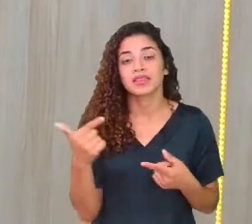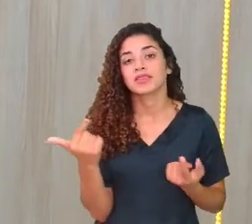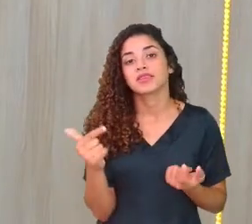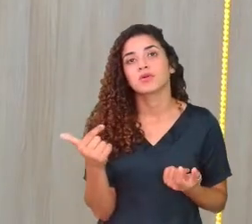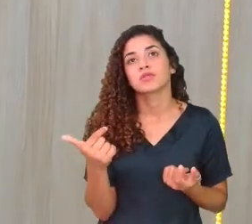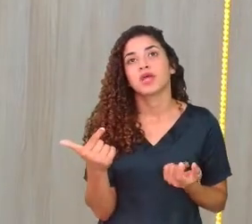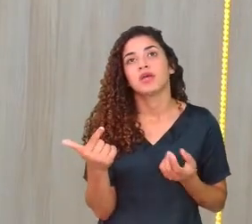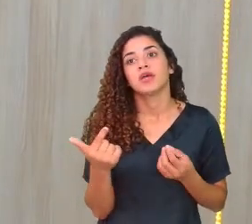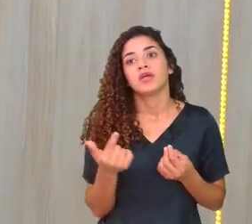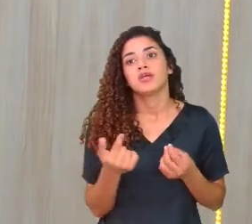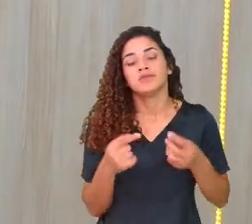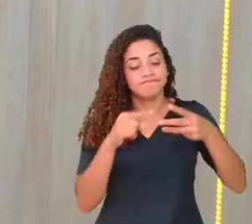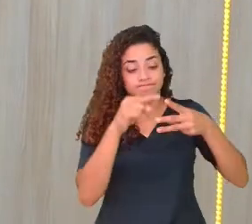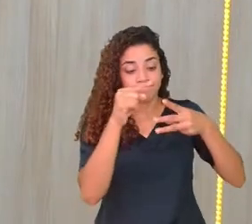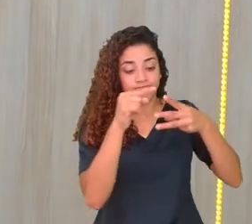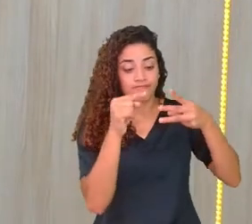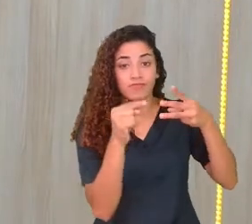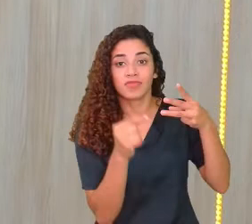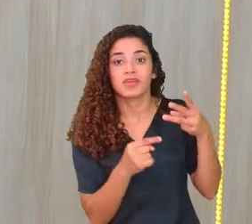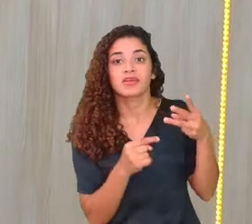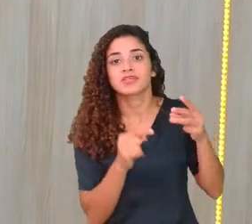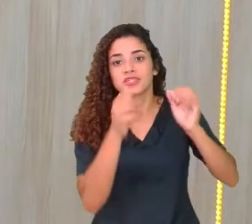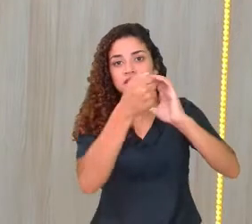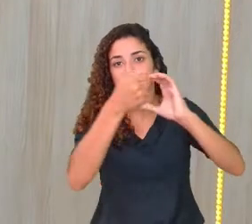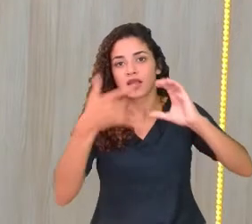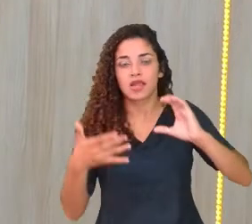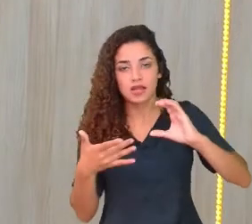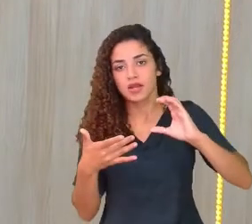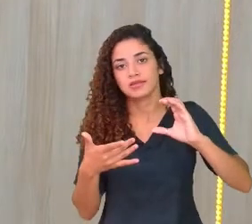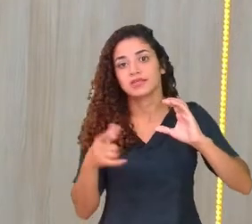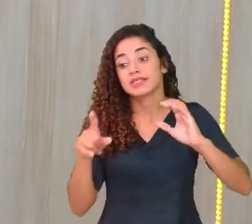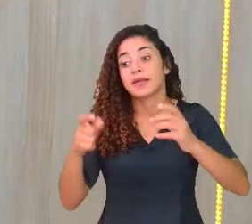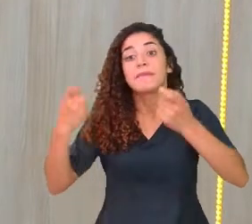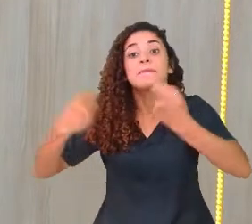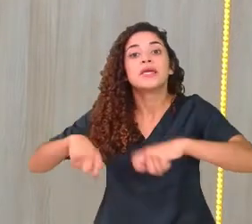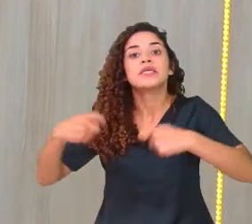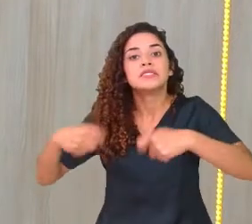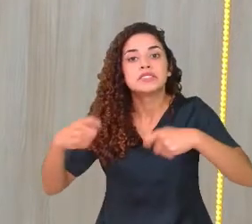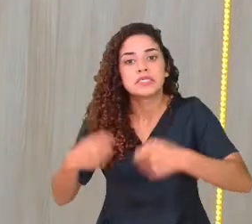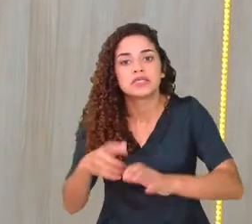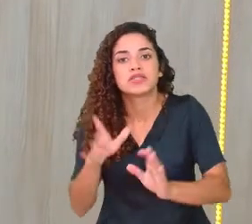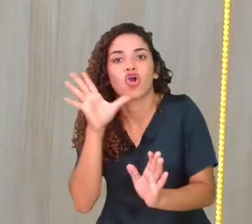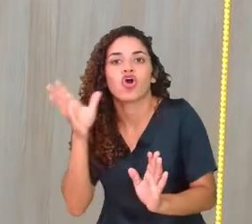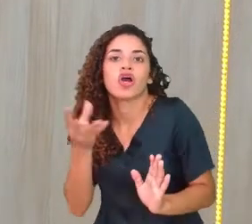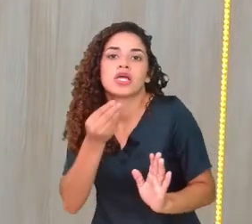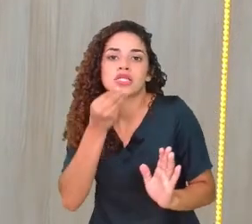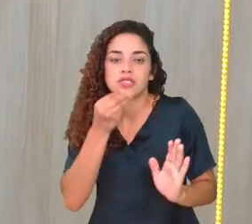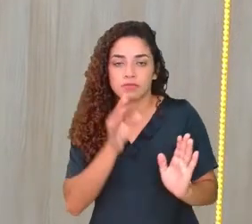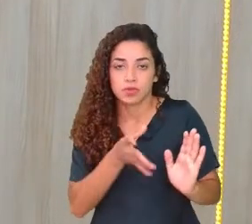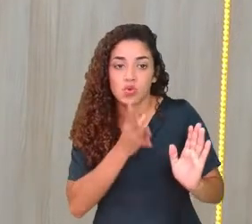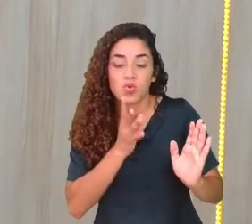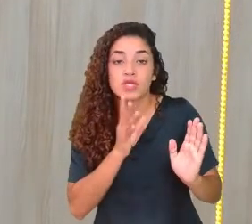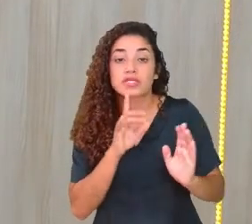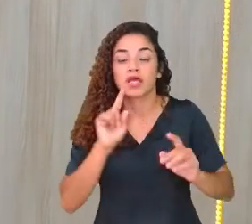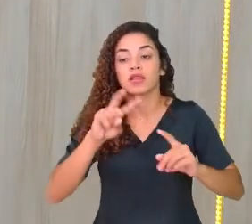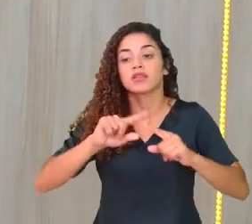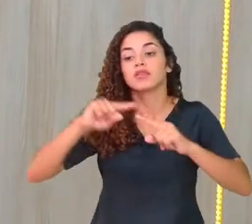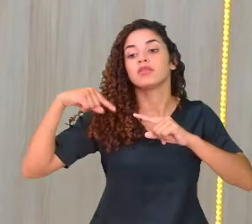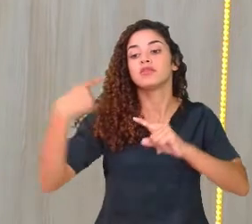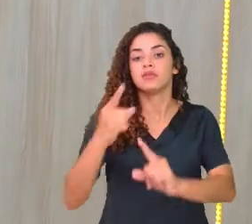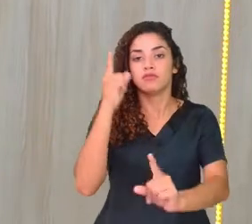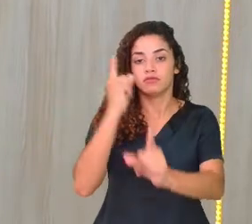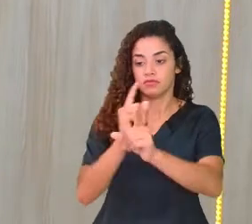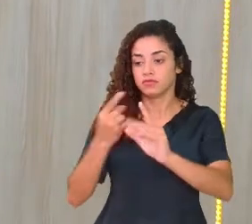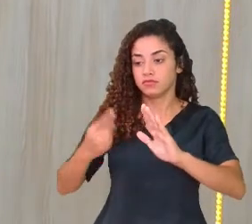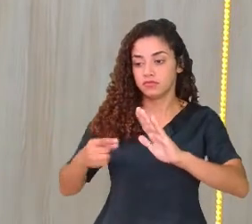realmente essas três características que eles precisavam ter conhecimento para poder descobrir a fundo